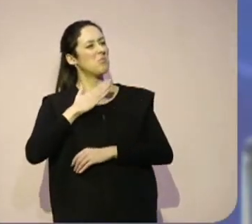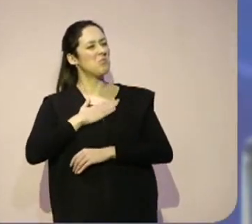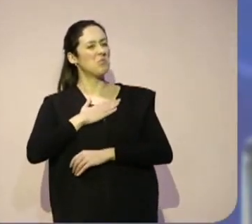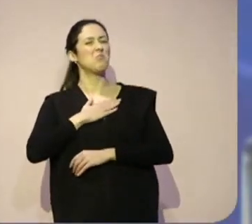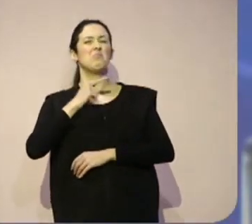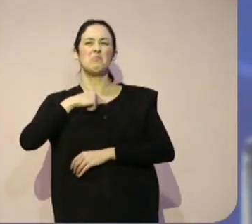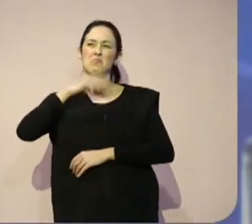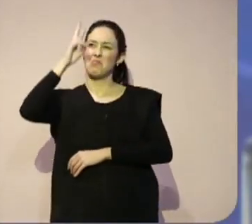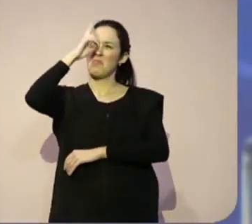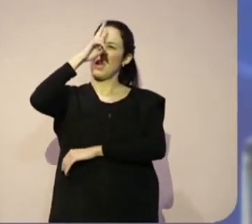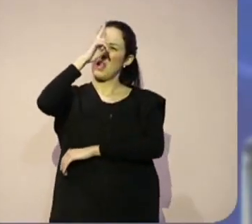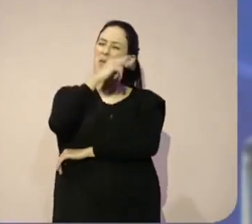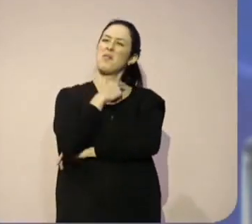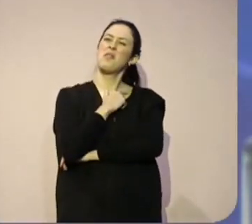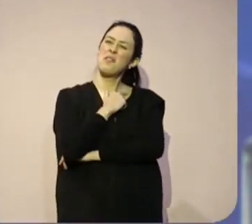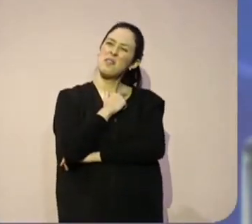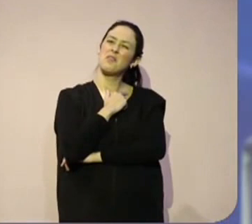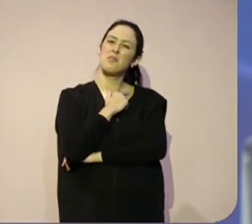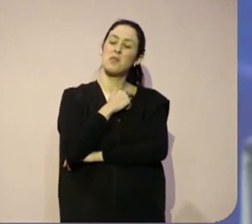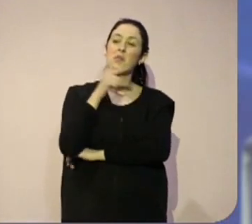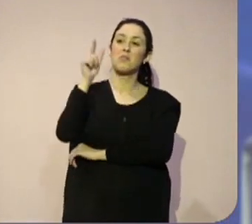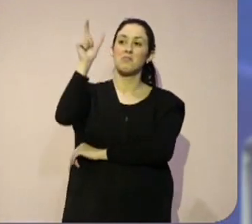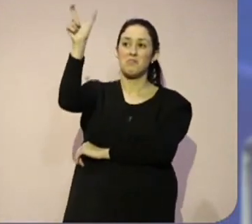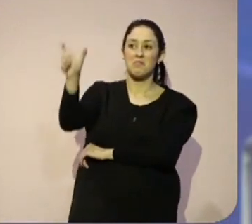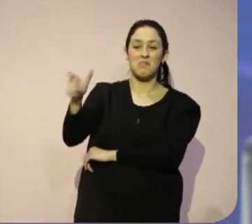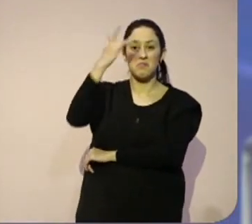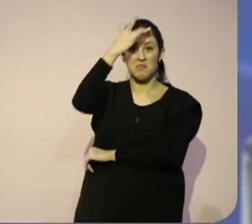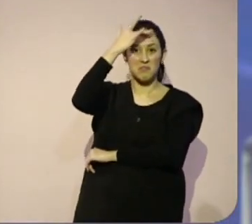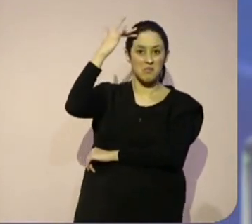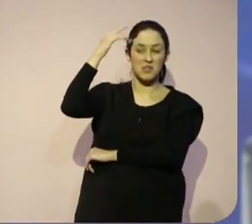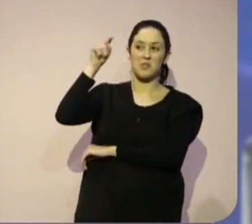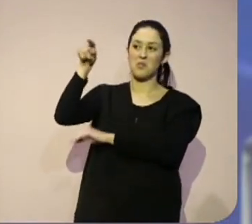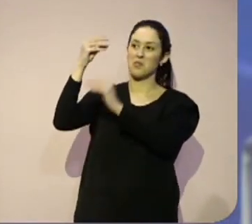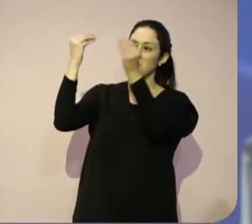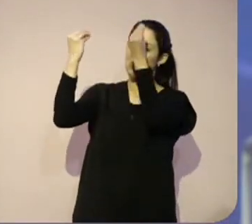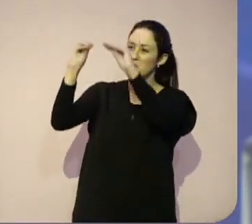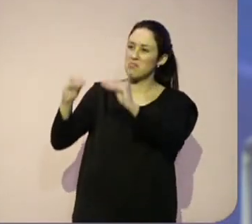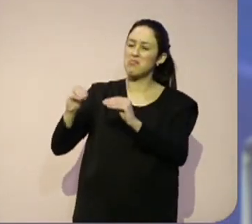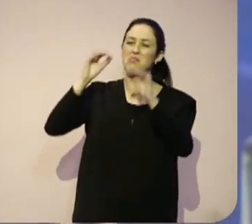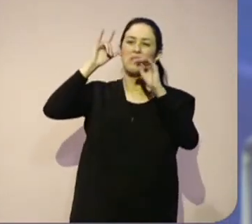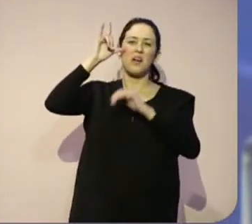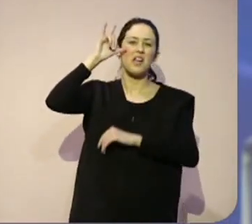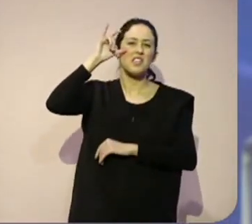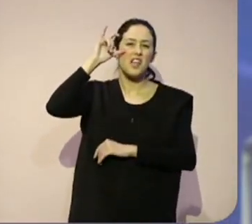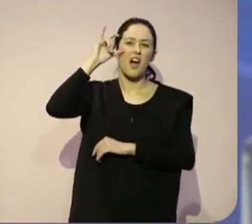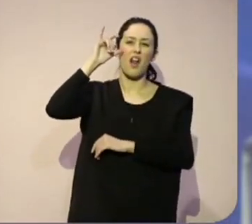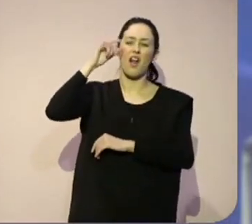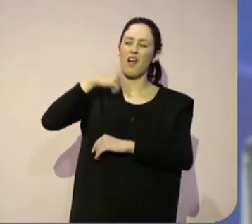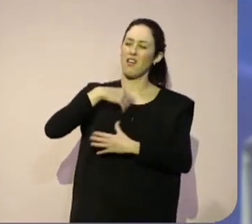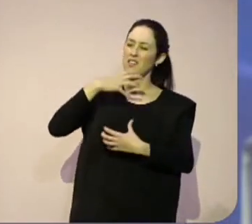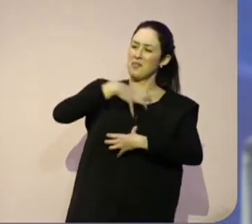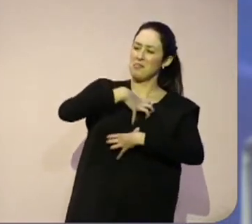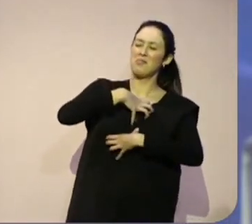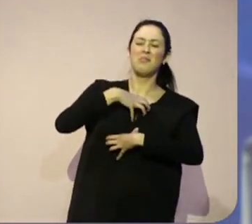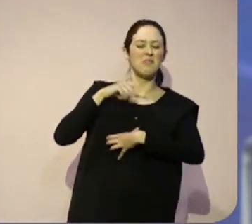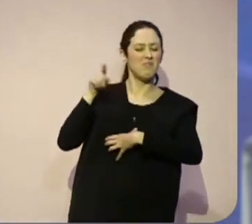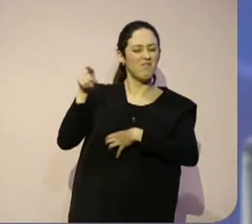As pessoas vão lembrar das pessoas que compartilharam fé, vida e esperança com elas.